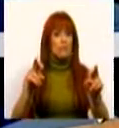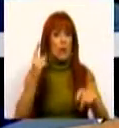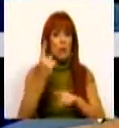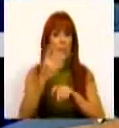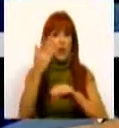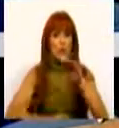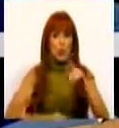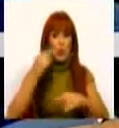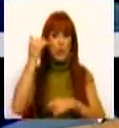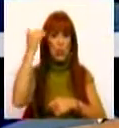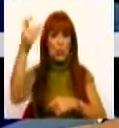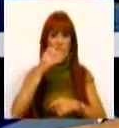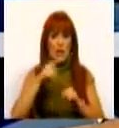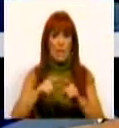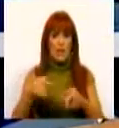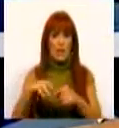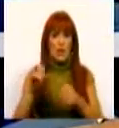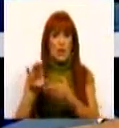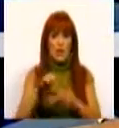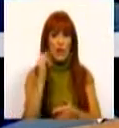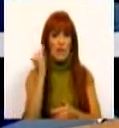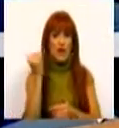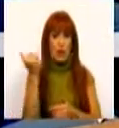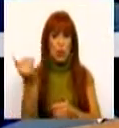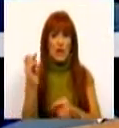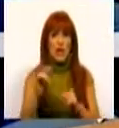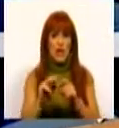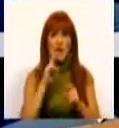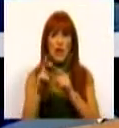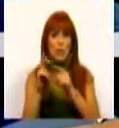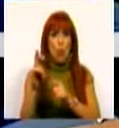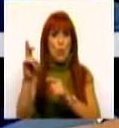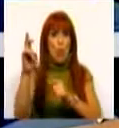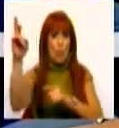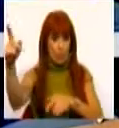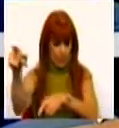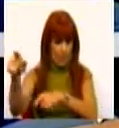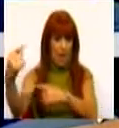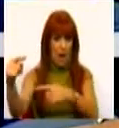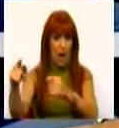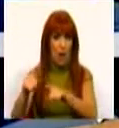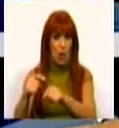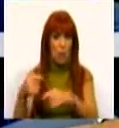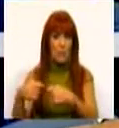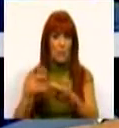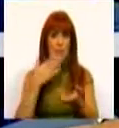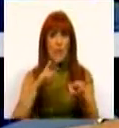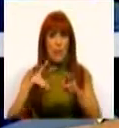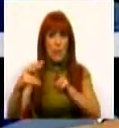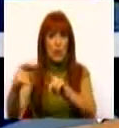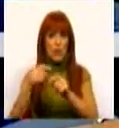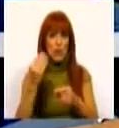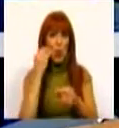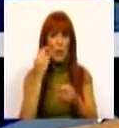no futuro, e estamos a falar de um financiamento a 22 anos, as taxas vão subir. E aí, obviamente, que também haverá um custo, uma transmissão destes